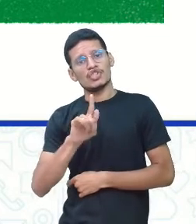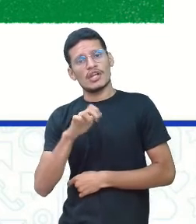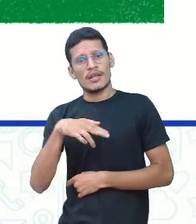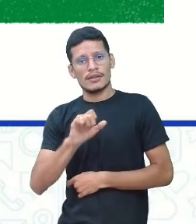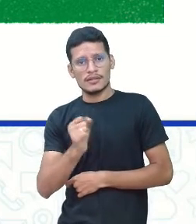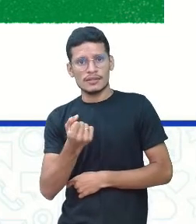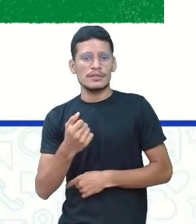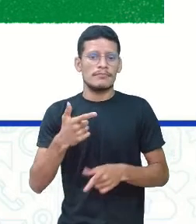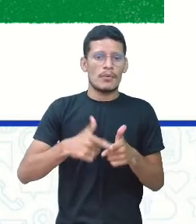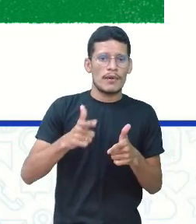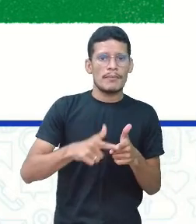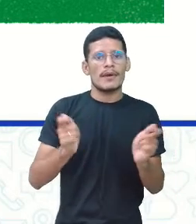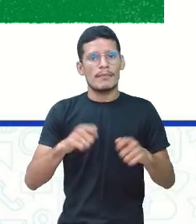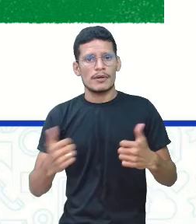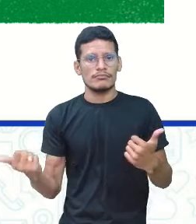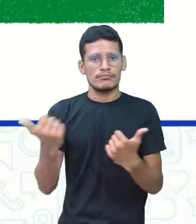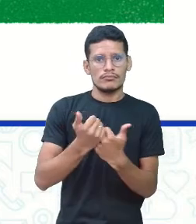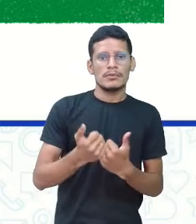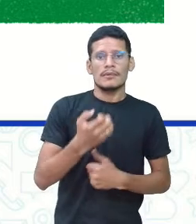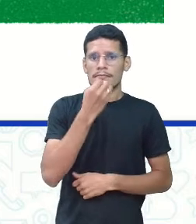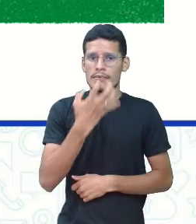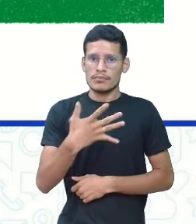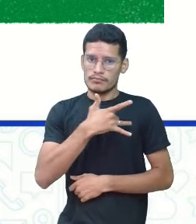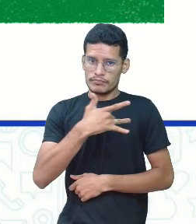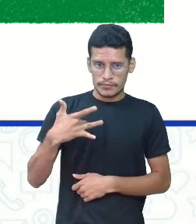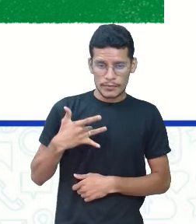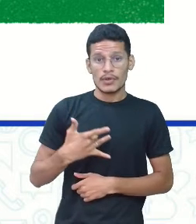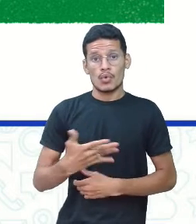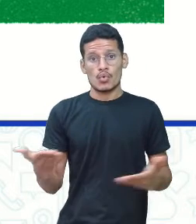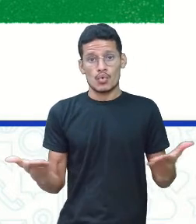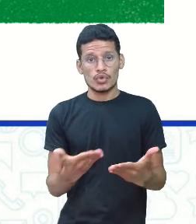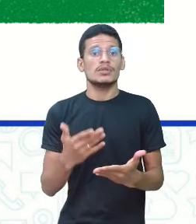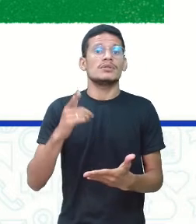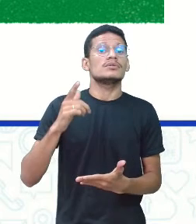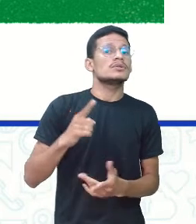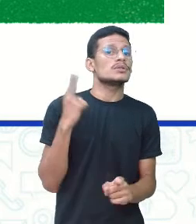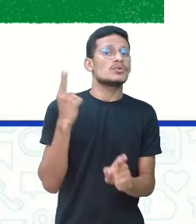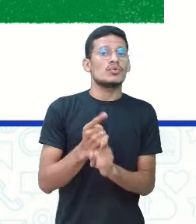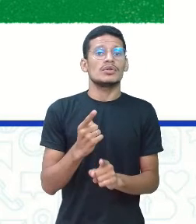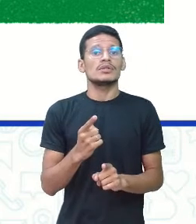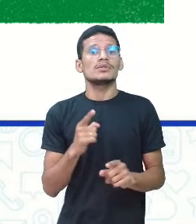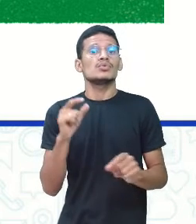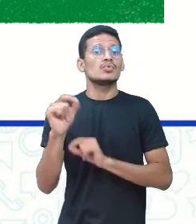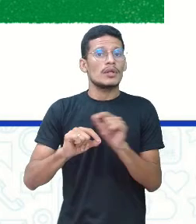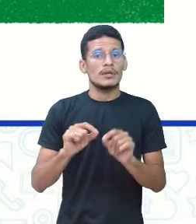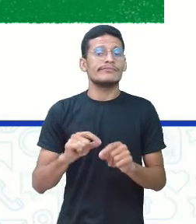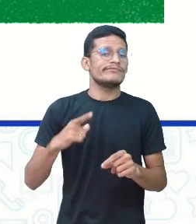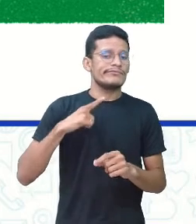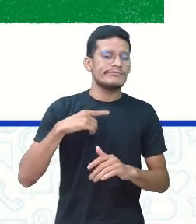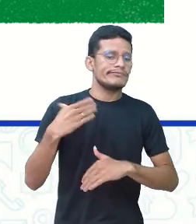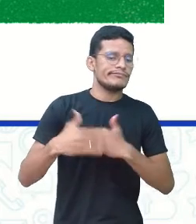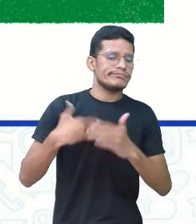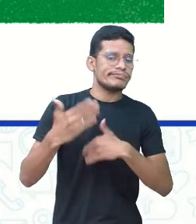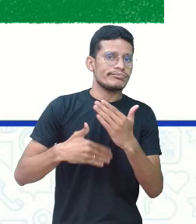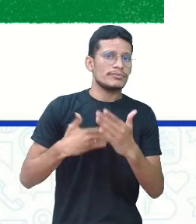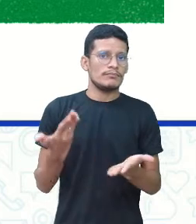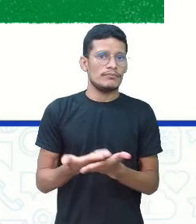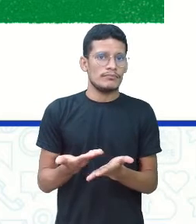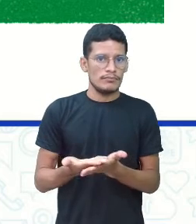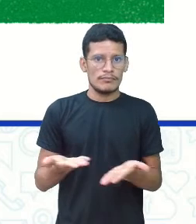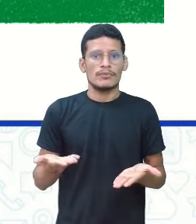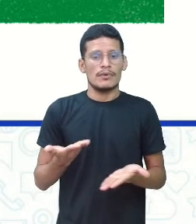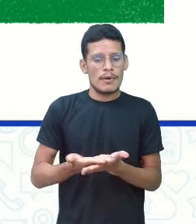genes sadios. Hoje, a terapia gênica ela encontra-se em total desenvolvimento. A